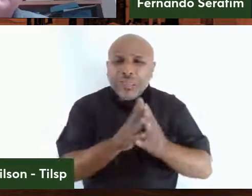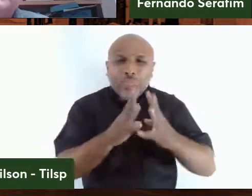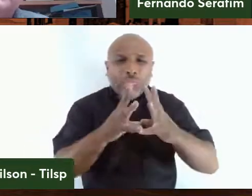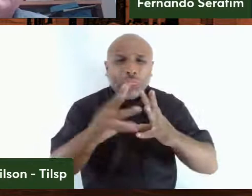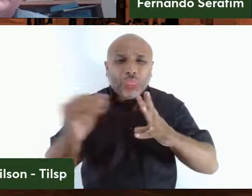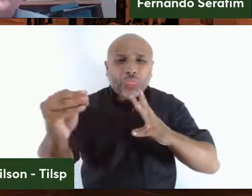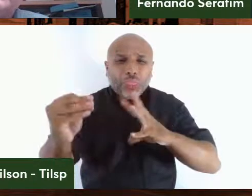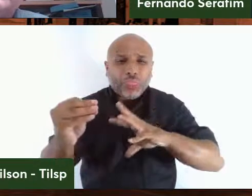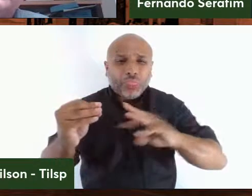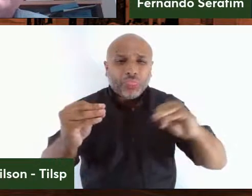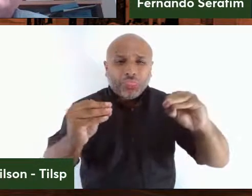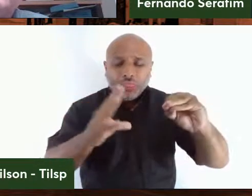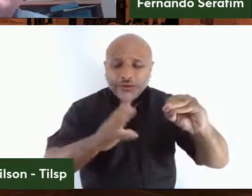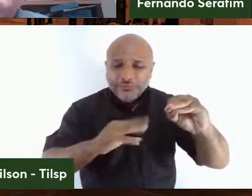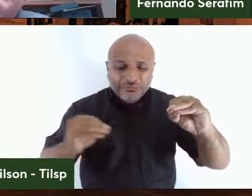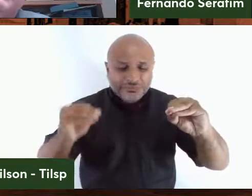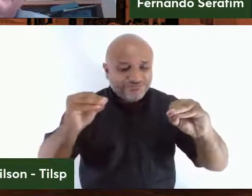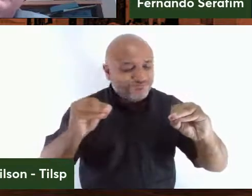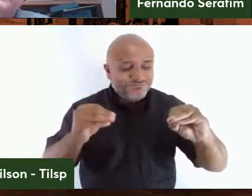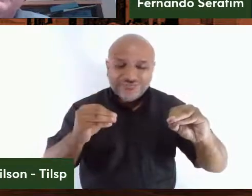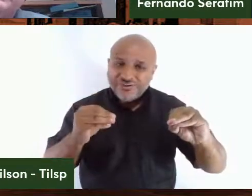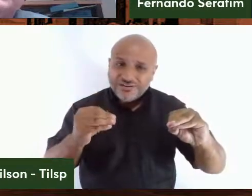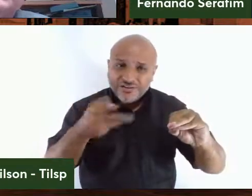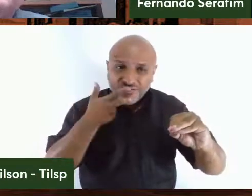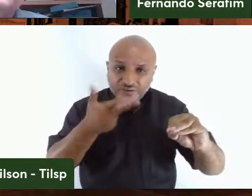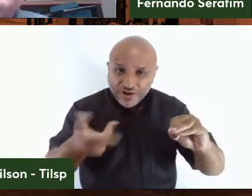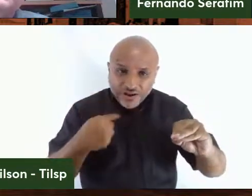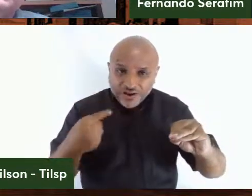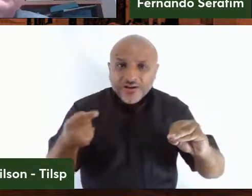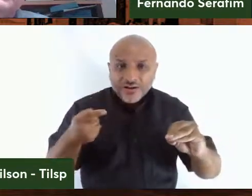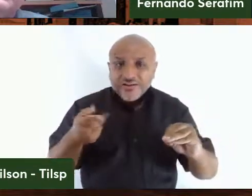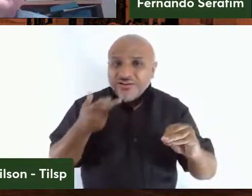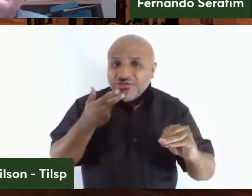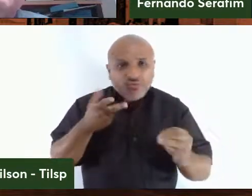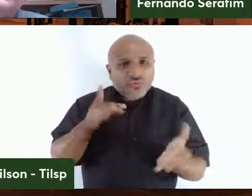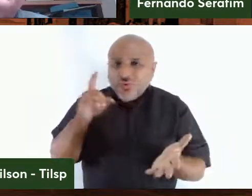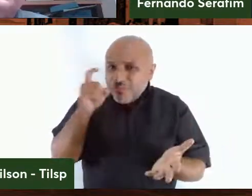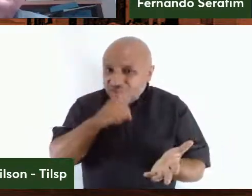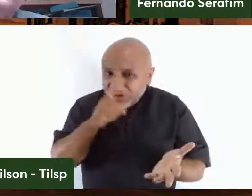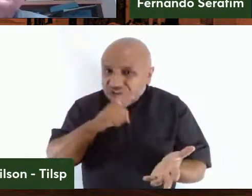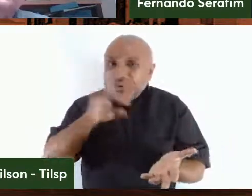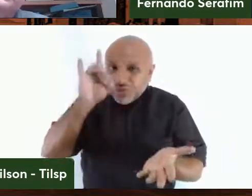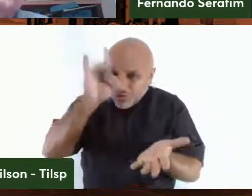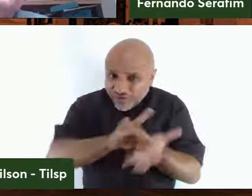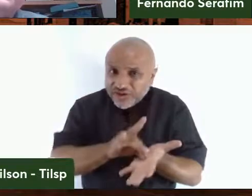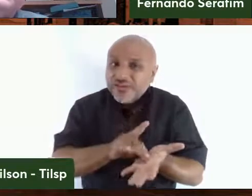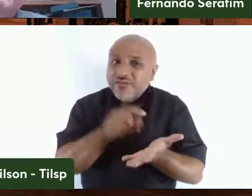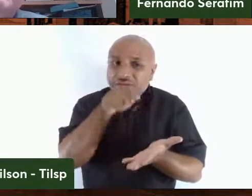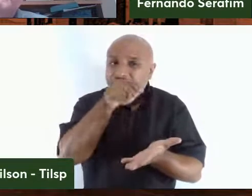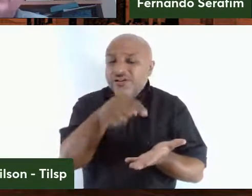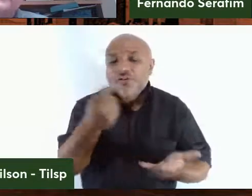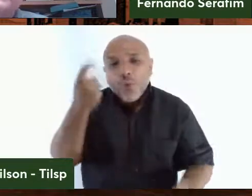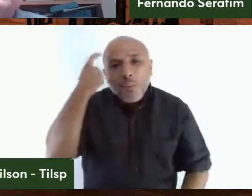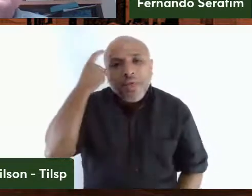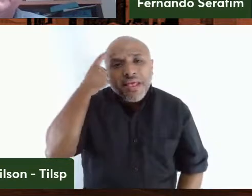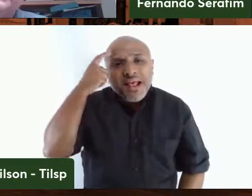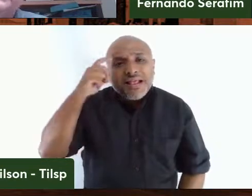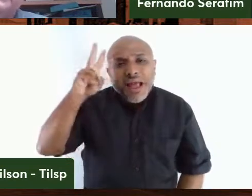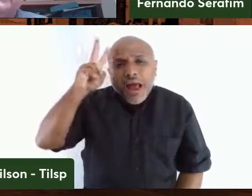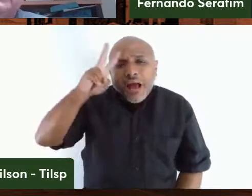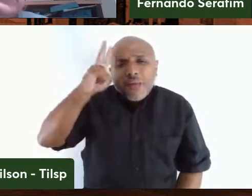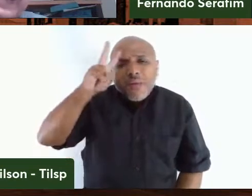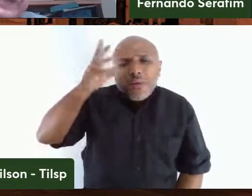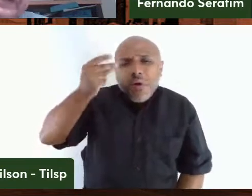descaracterizada, né? Quando eu falo que não é nostalgia, eu estou pensando, vamos dizer, na memória da